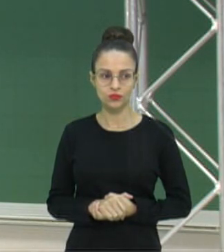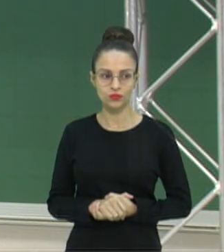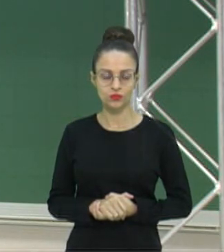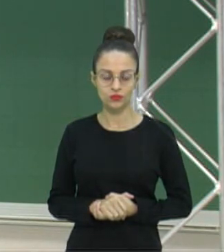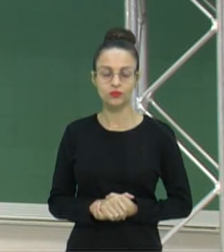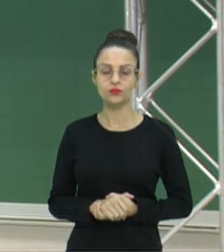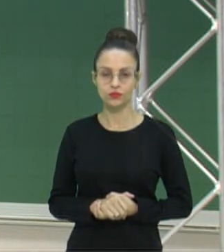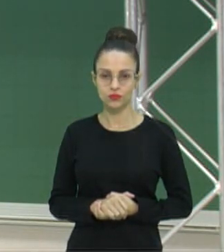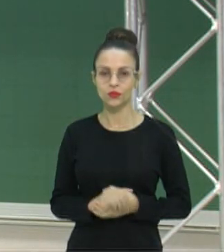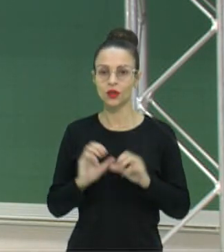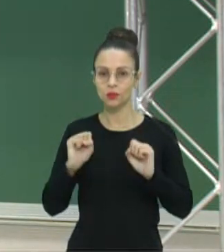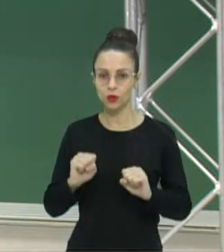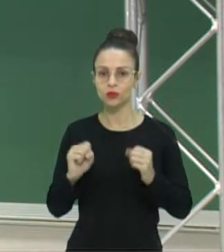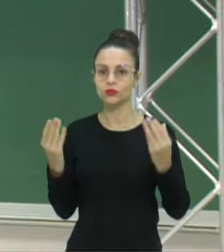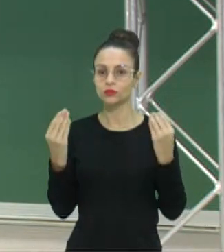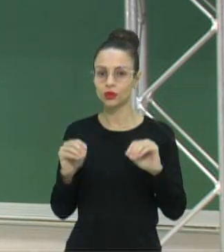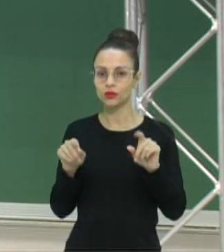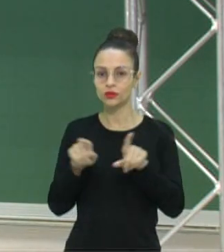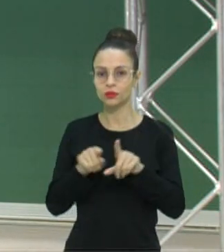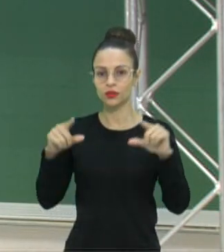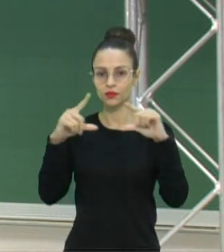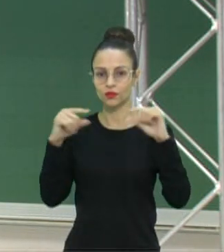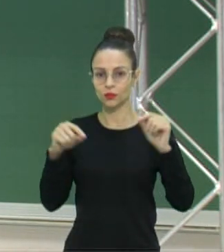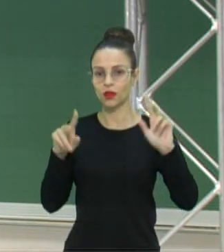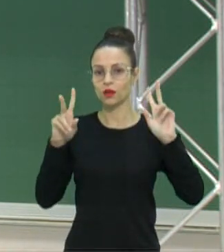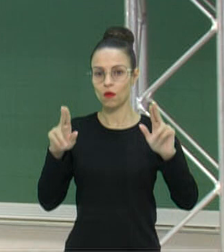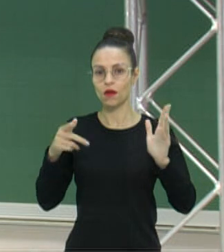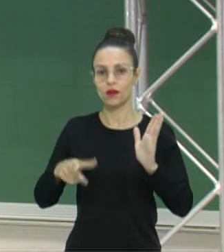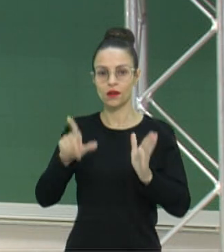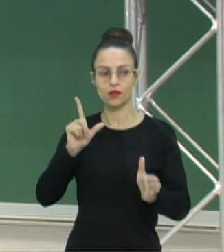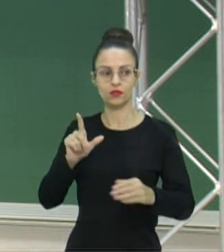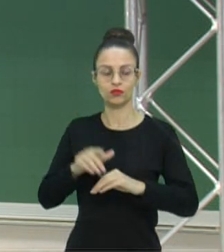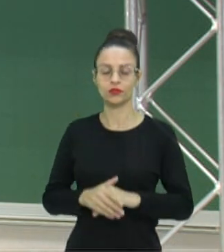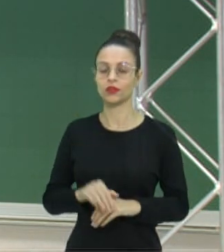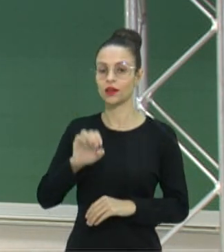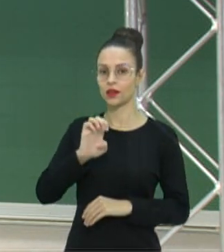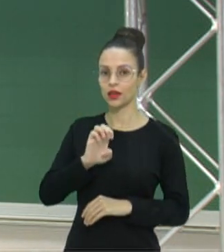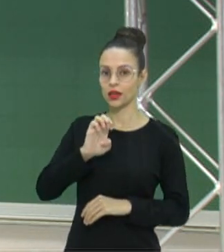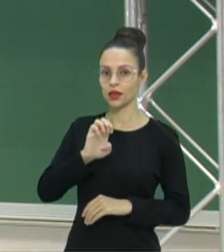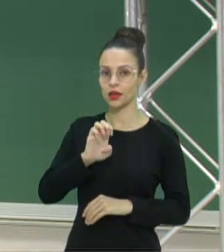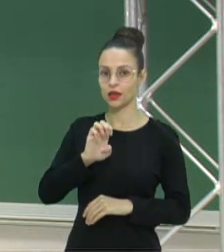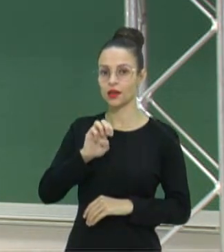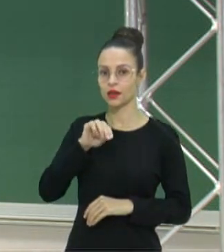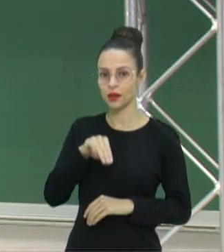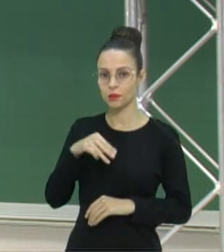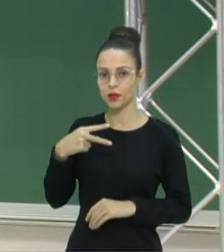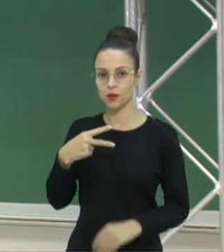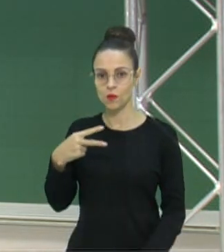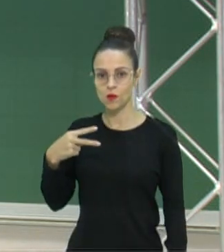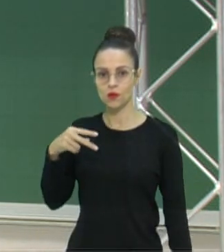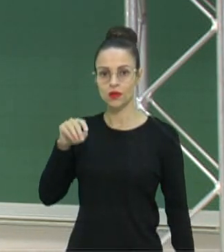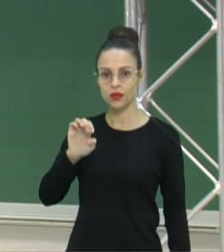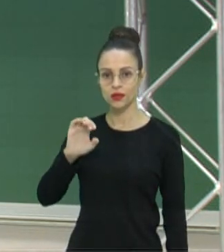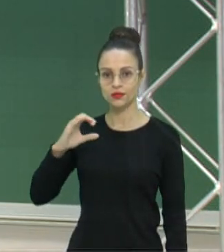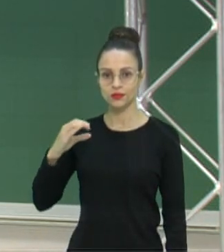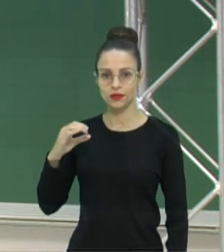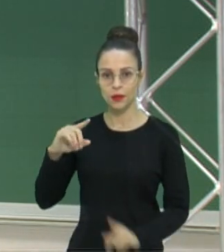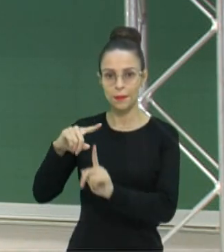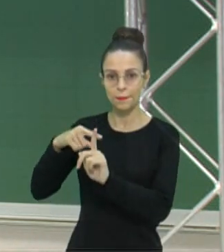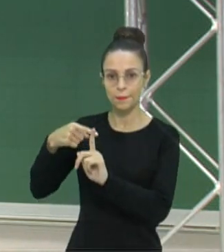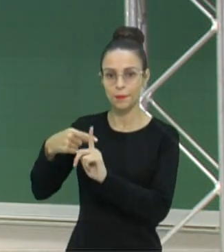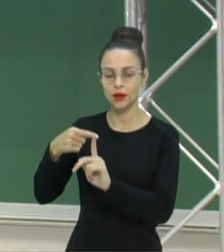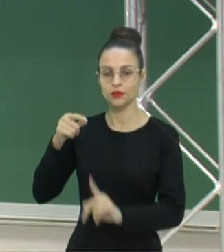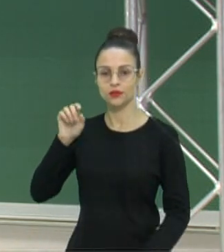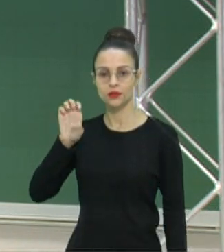Joule. Eu posso aplicar a mesma equação que eu fiz antes. Energia mecânica é igual à energia cinética